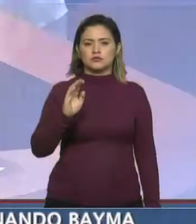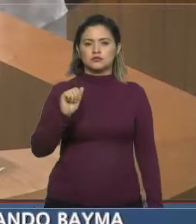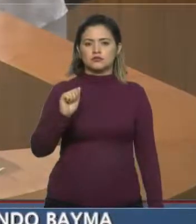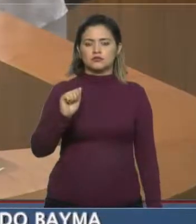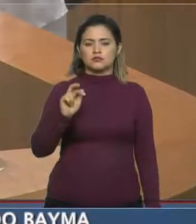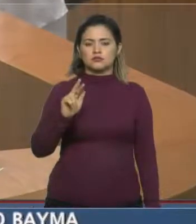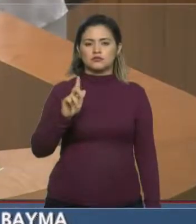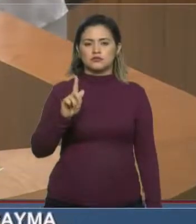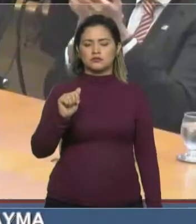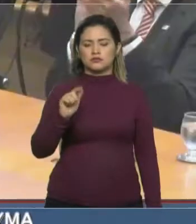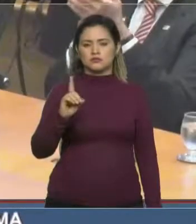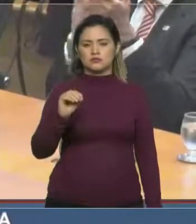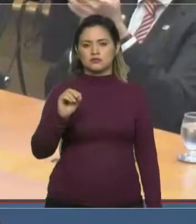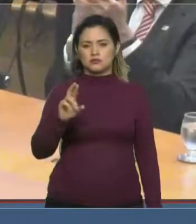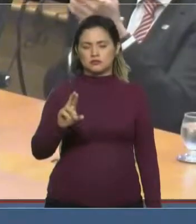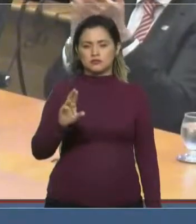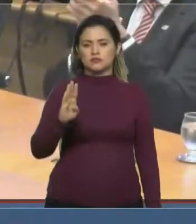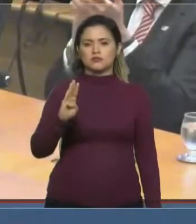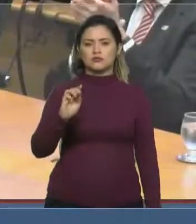obrigado.